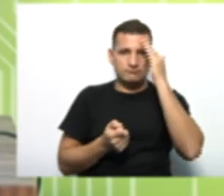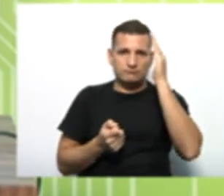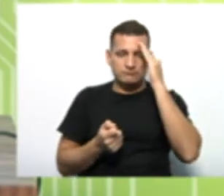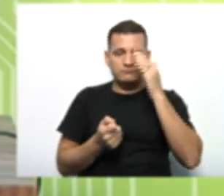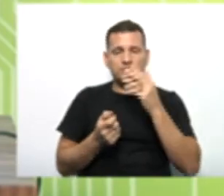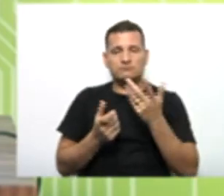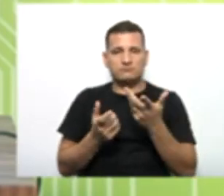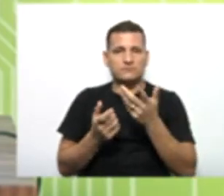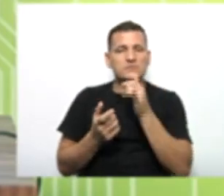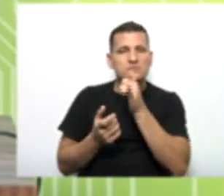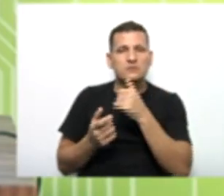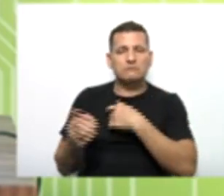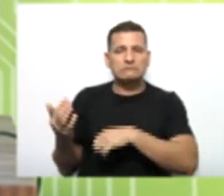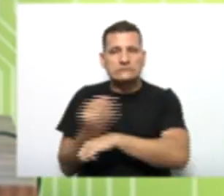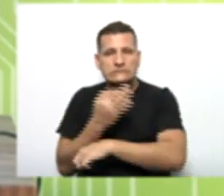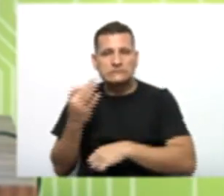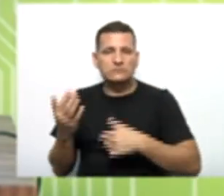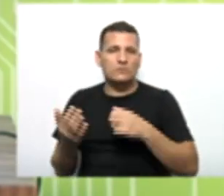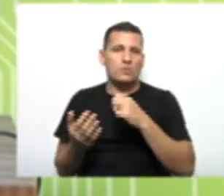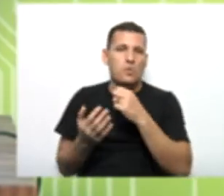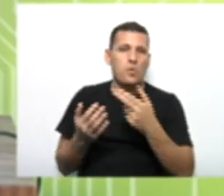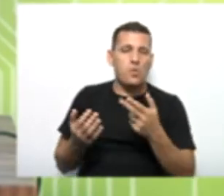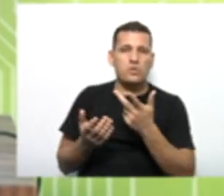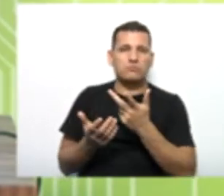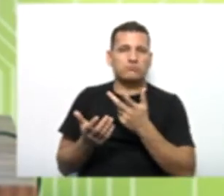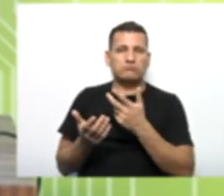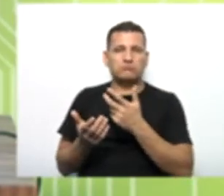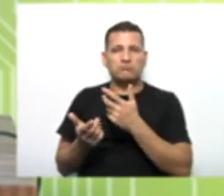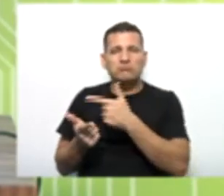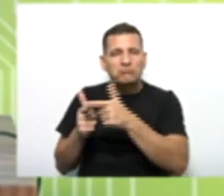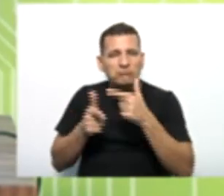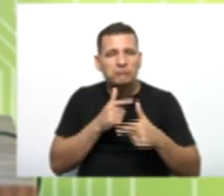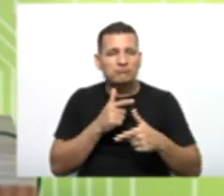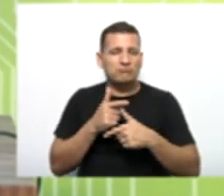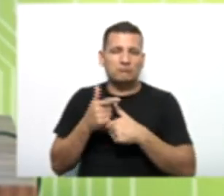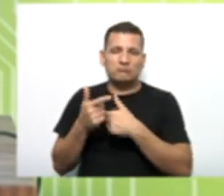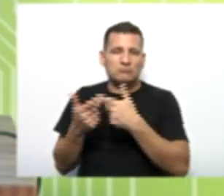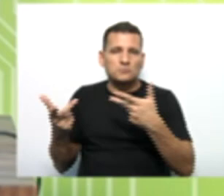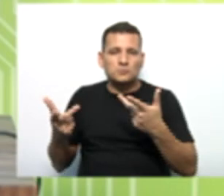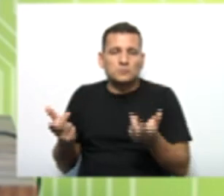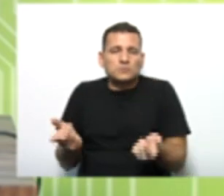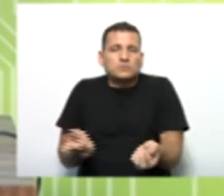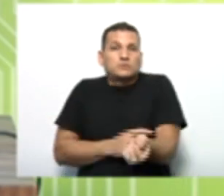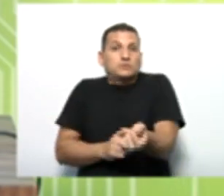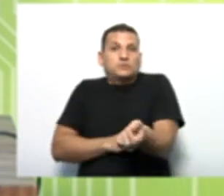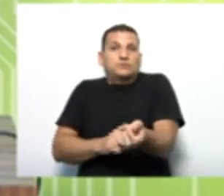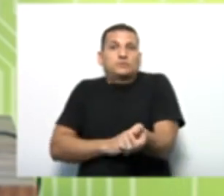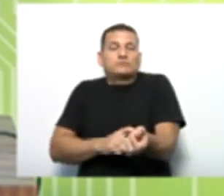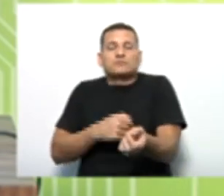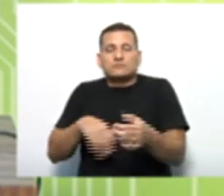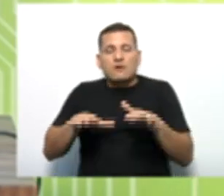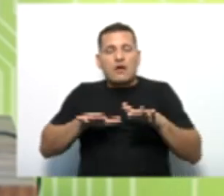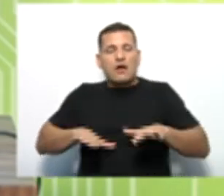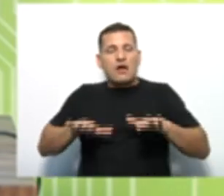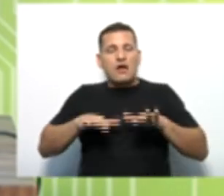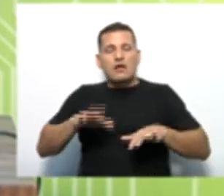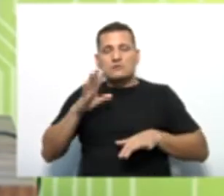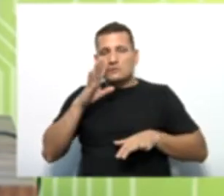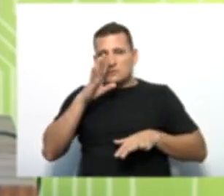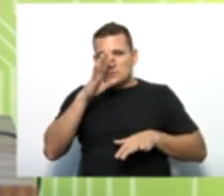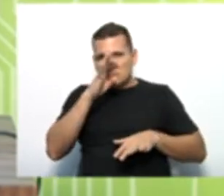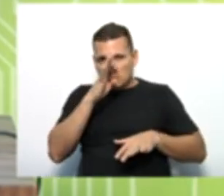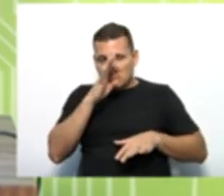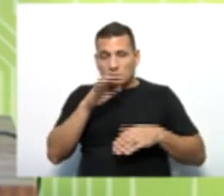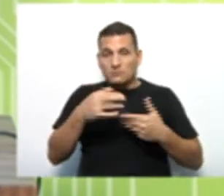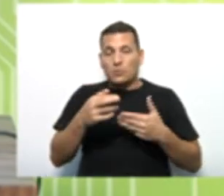eu sou exposto à pressão ou que eu sou exposto a uma situação realmente estressante, de grande estresse. Então, a